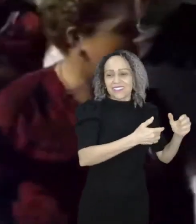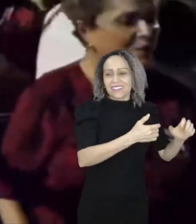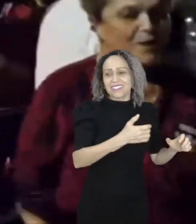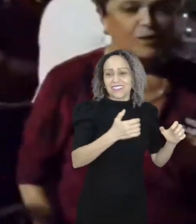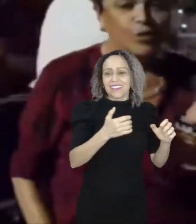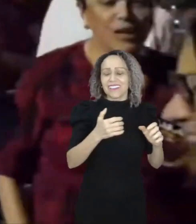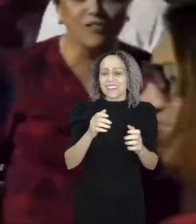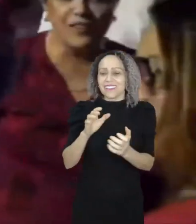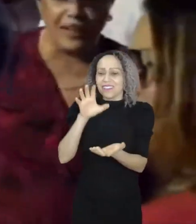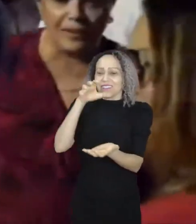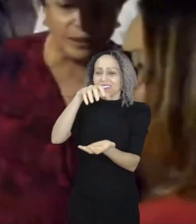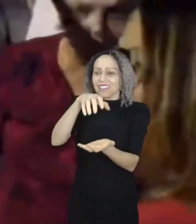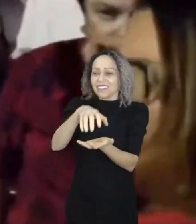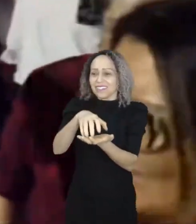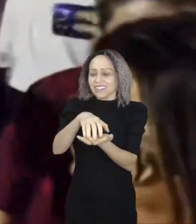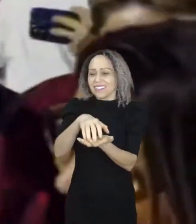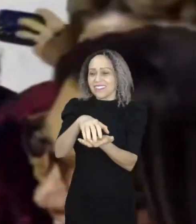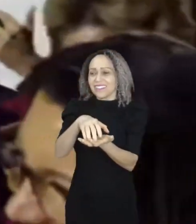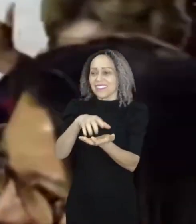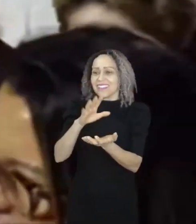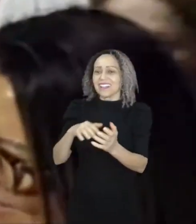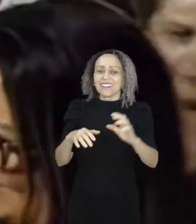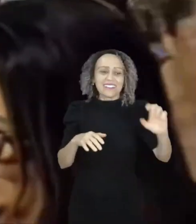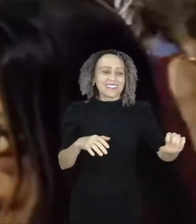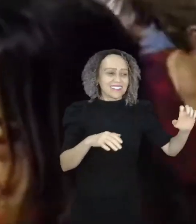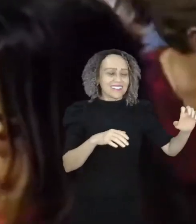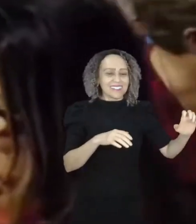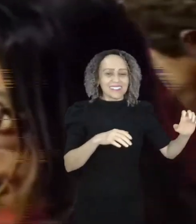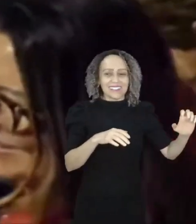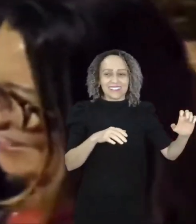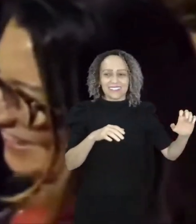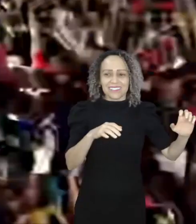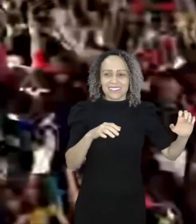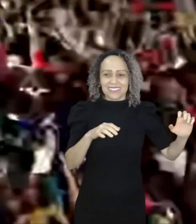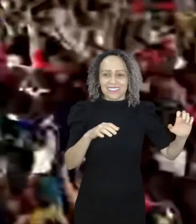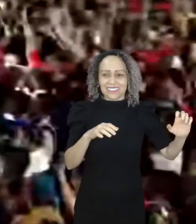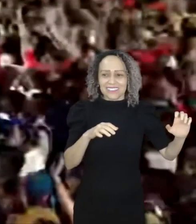lado eu vou falar com a esquerda outra vez. Aqui não tem direita.